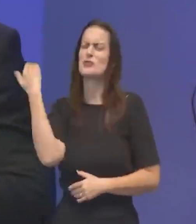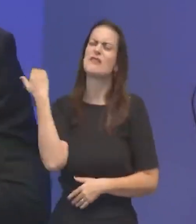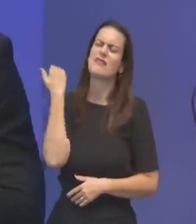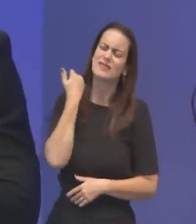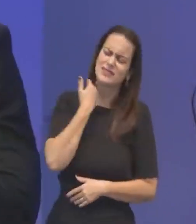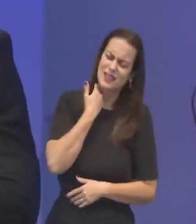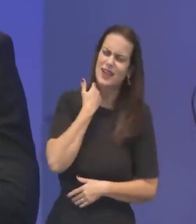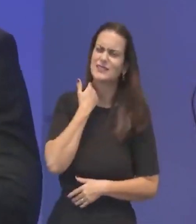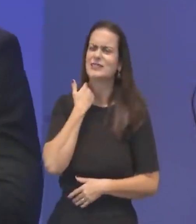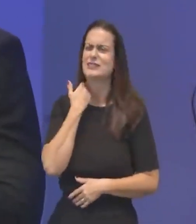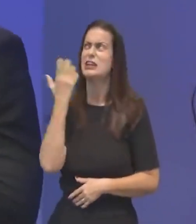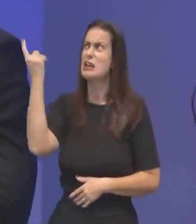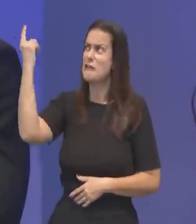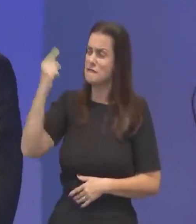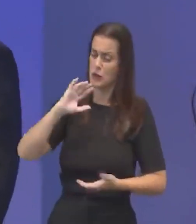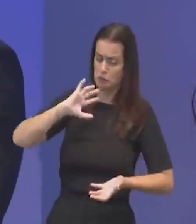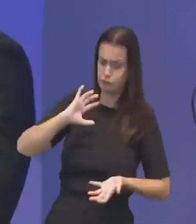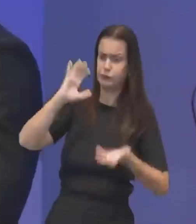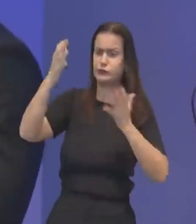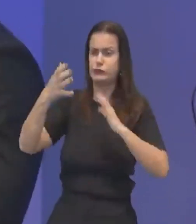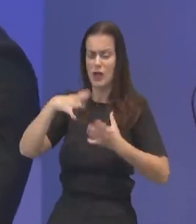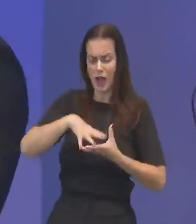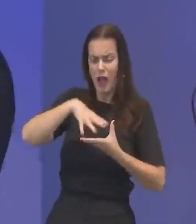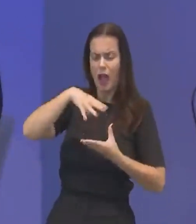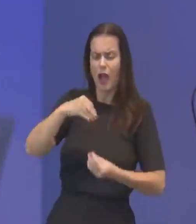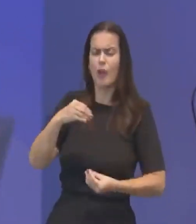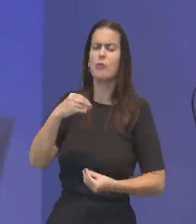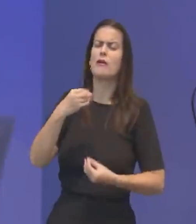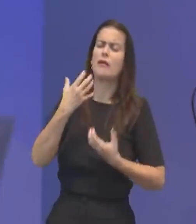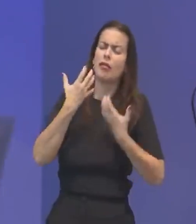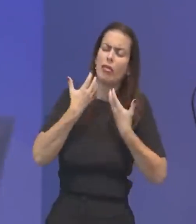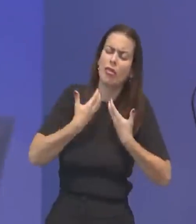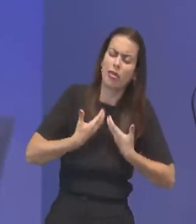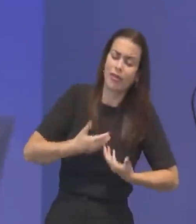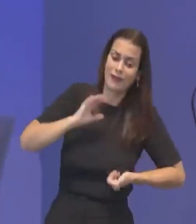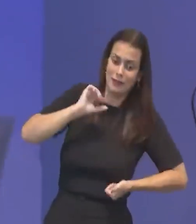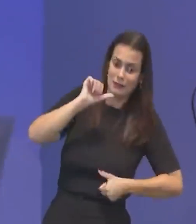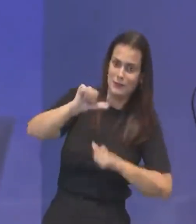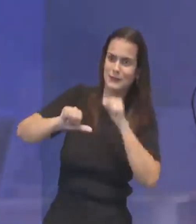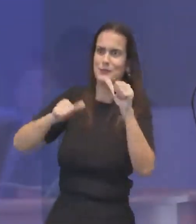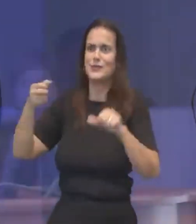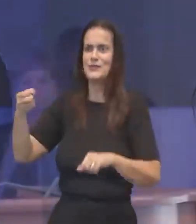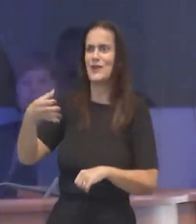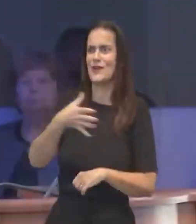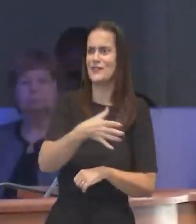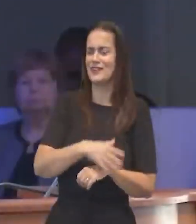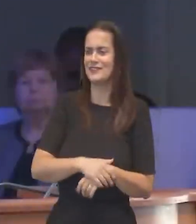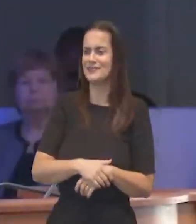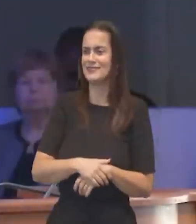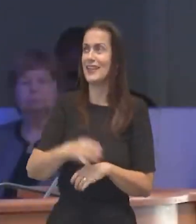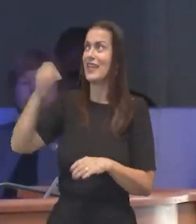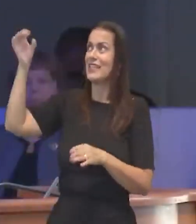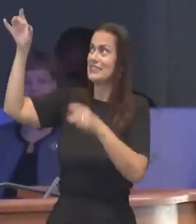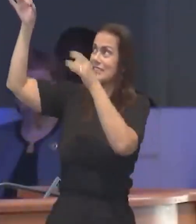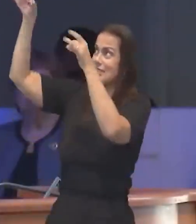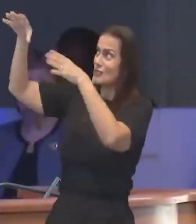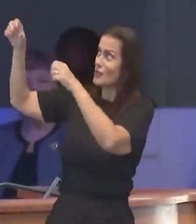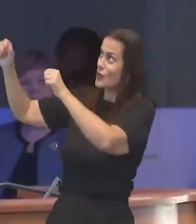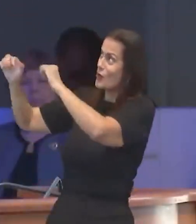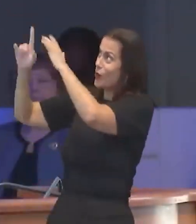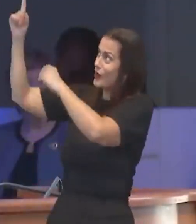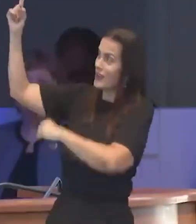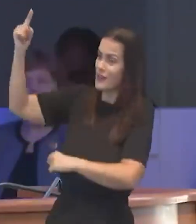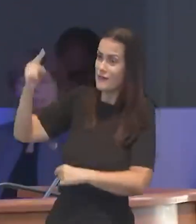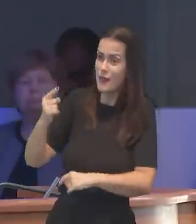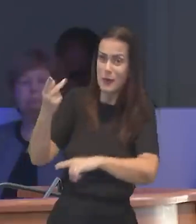cansado, a alma aflita, a alma abatida. E ele desceu do céu e ele deixa a sua glória para buscar a cada um